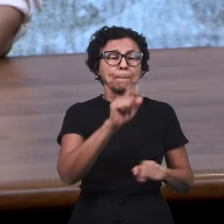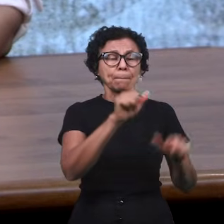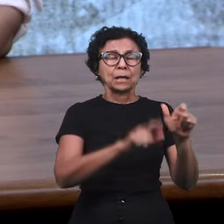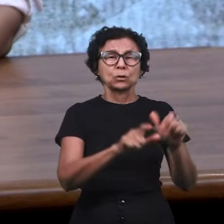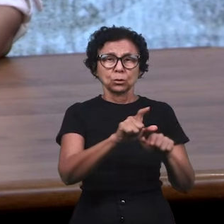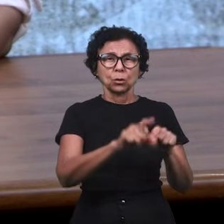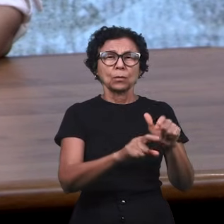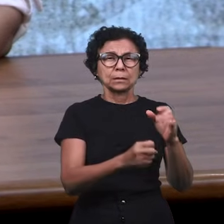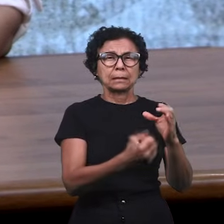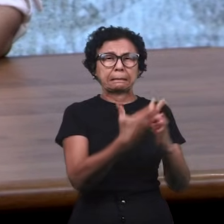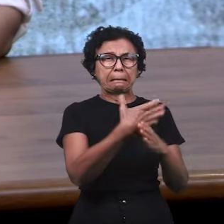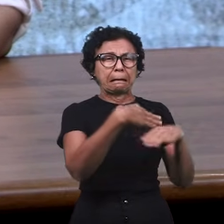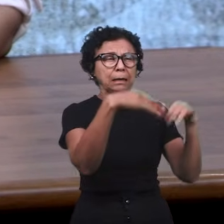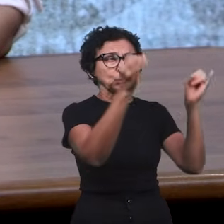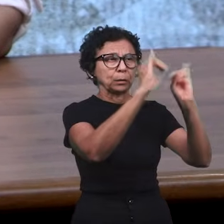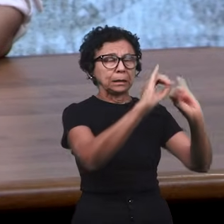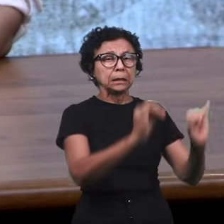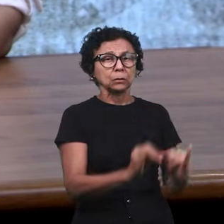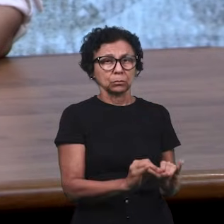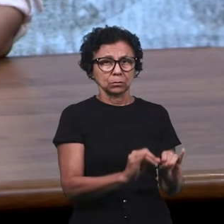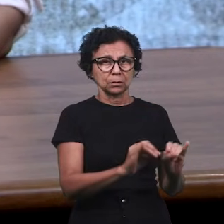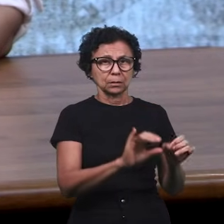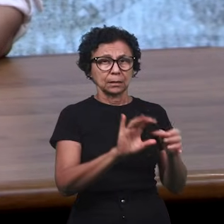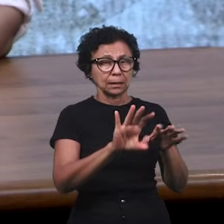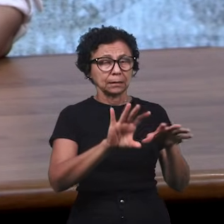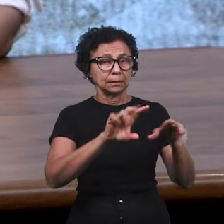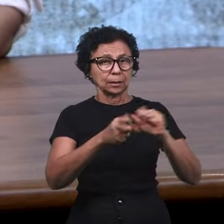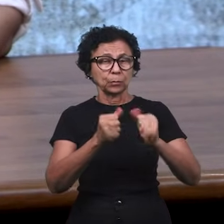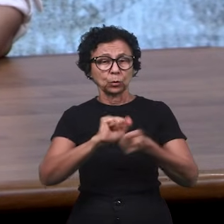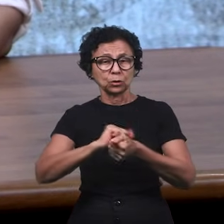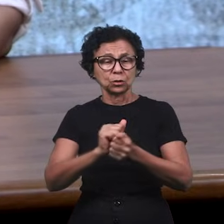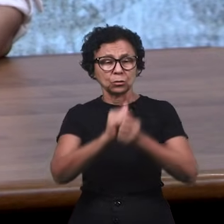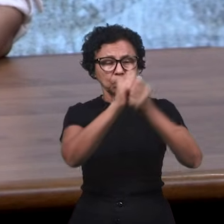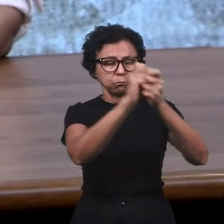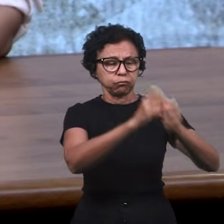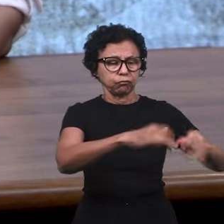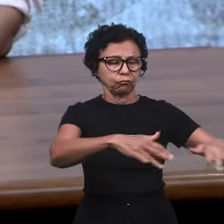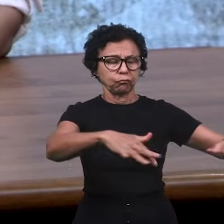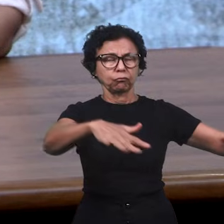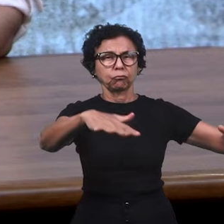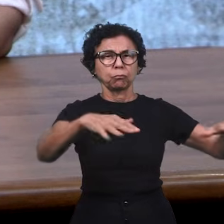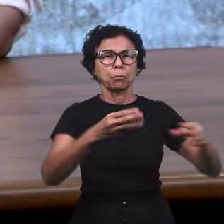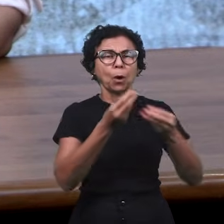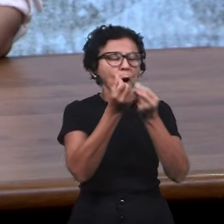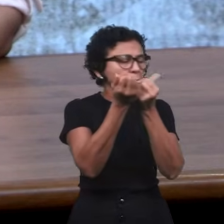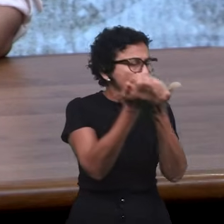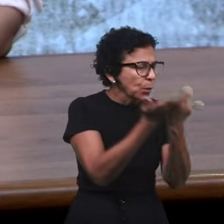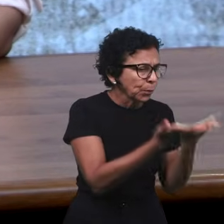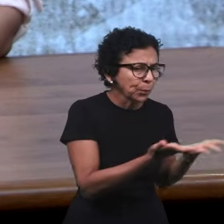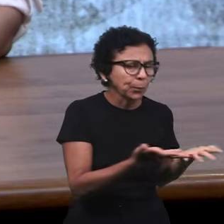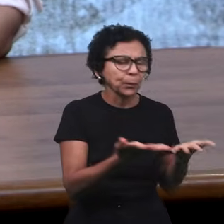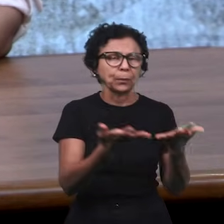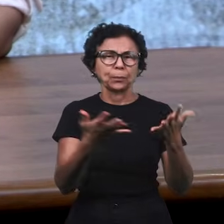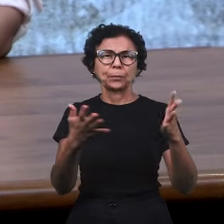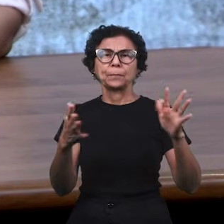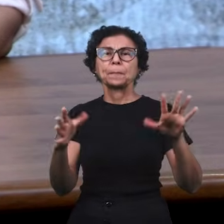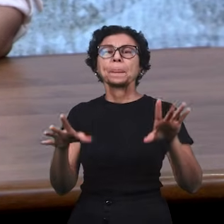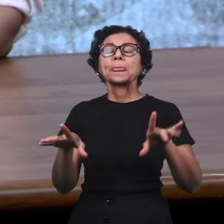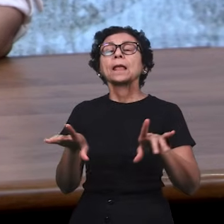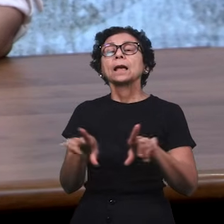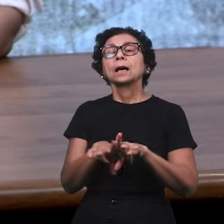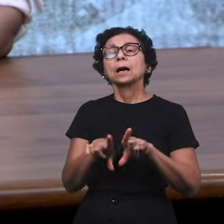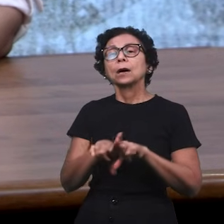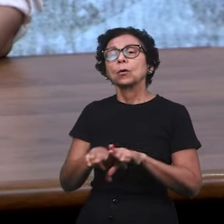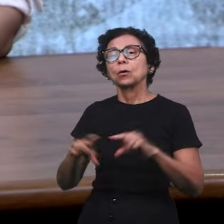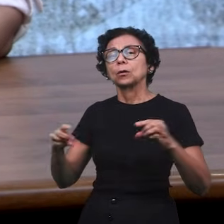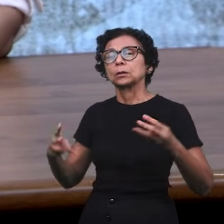E os ossos dos sacerdotes queimou sobre os seus altares e purificou a Judá